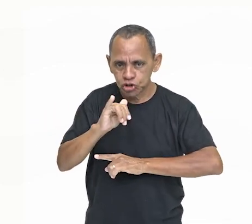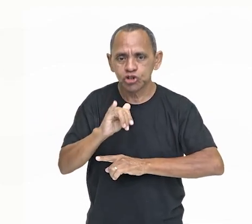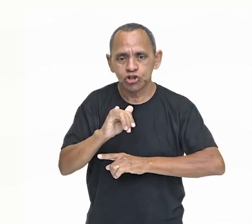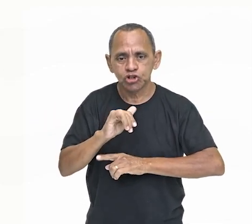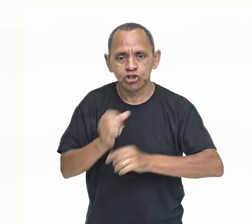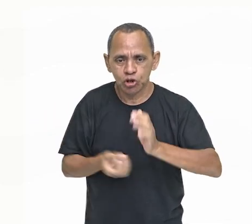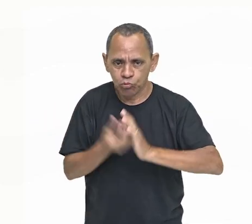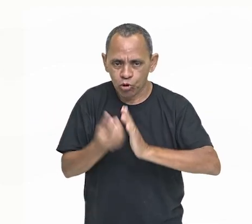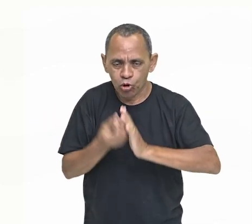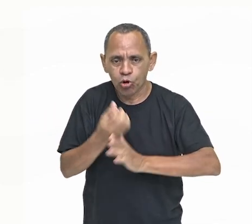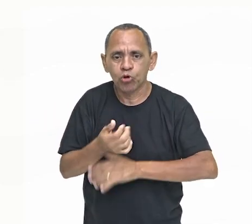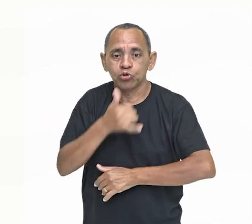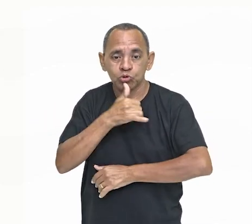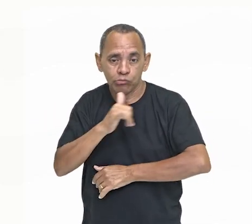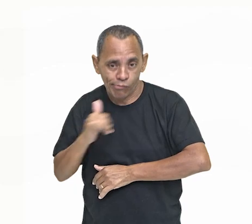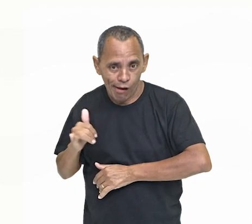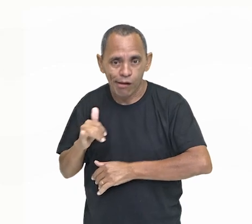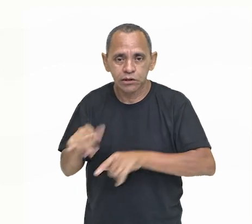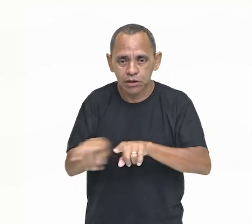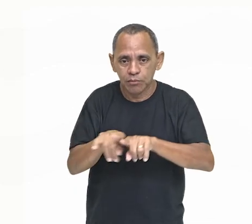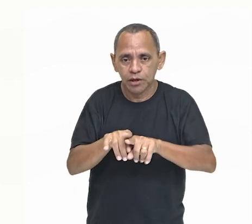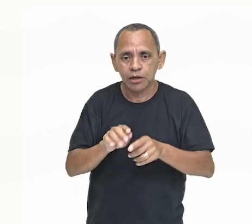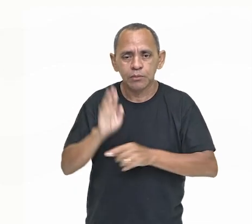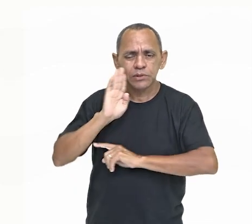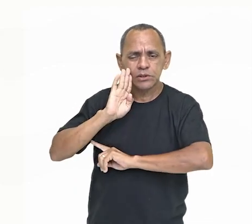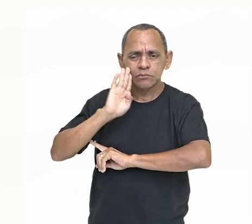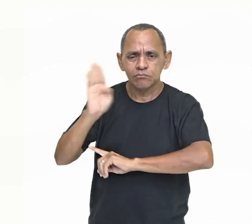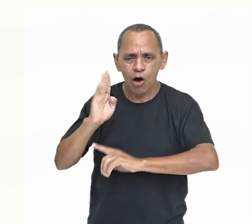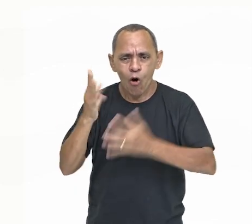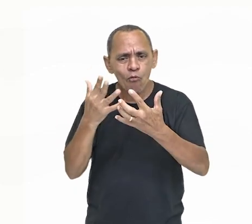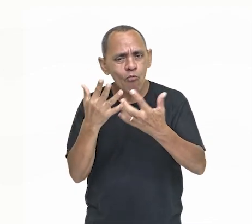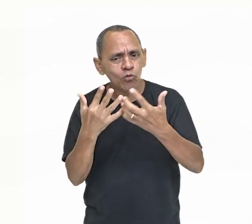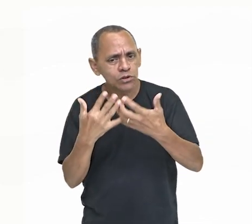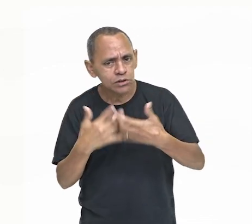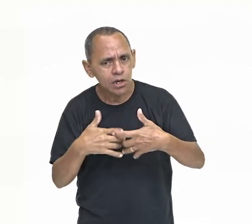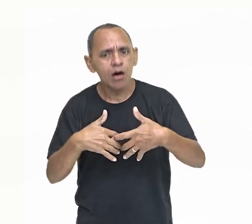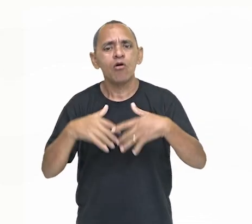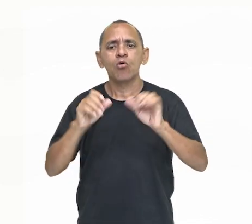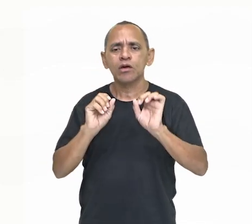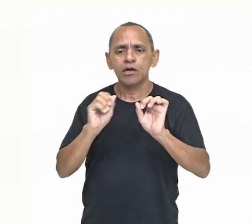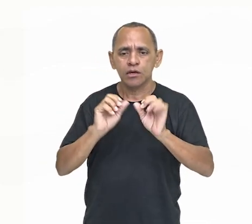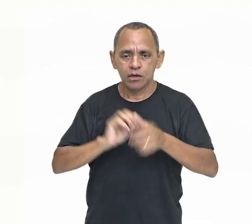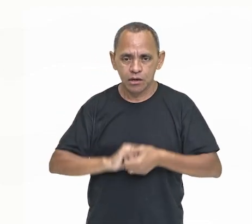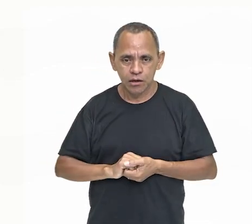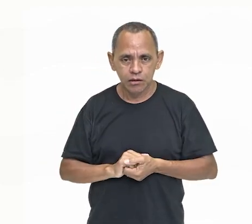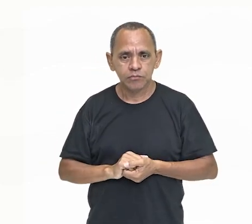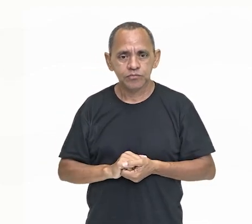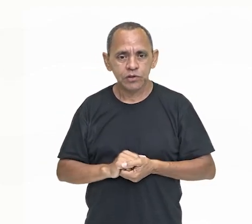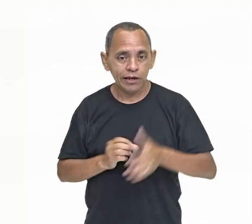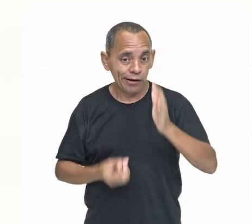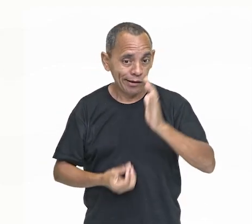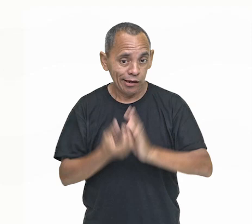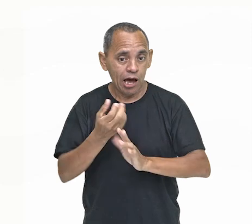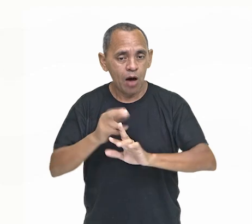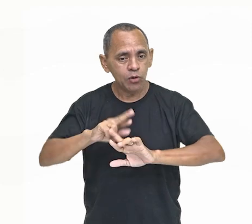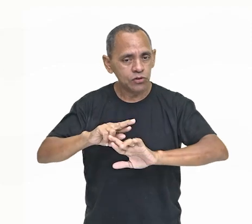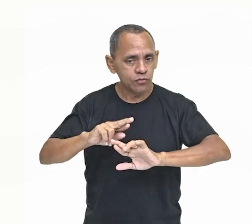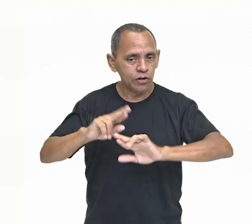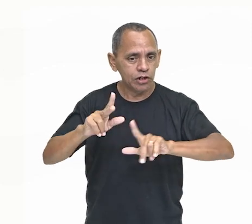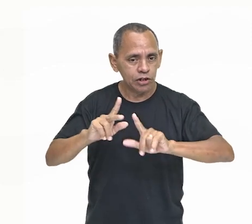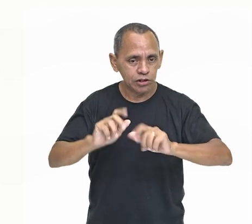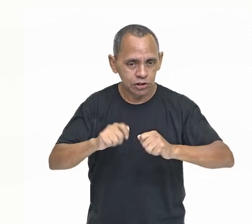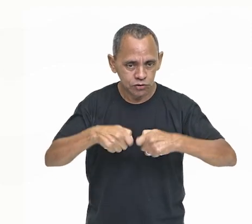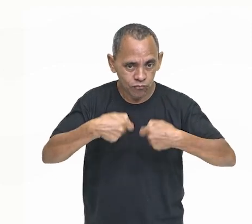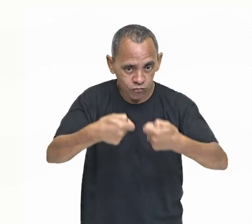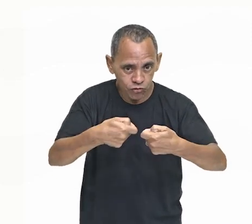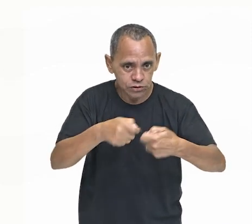energia elétrica. A principal função do gerador é provocar uma diferença de potencial